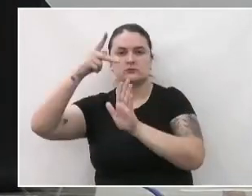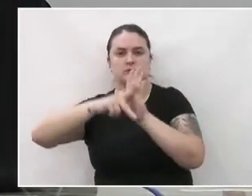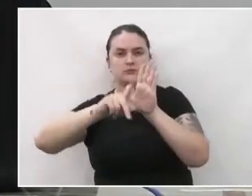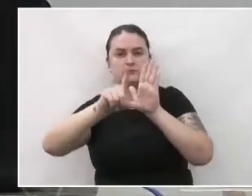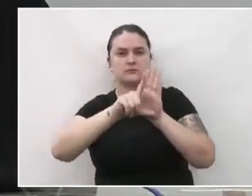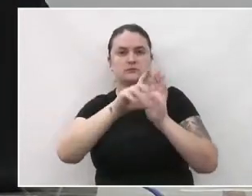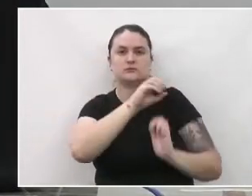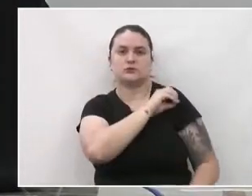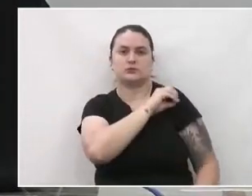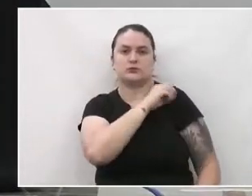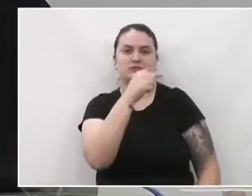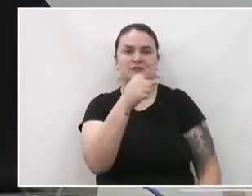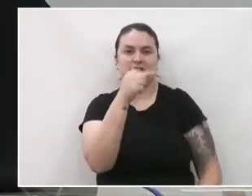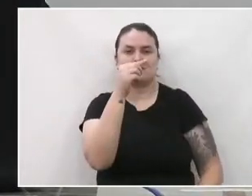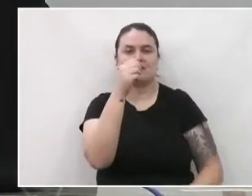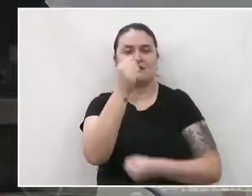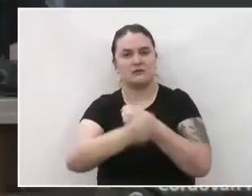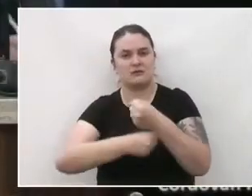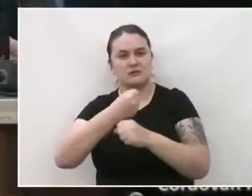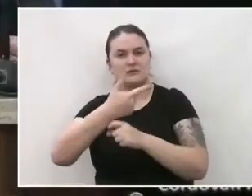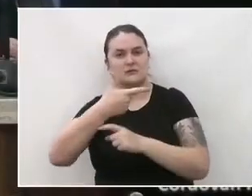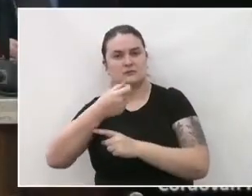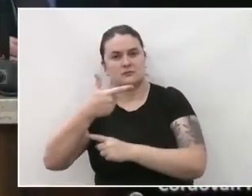ordinário número 7 de 2021.